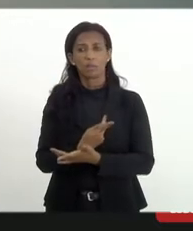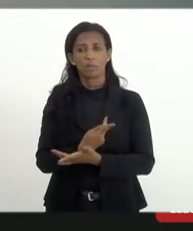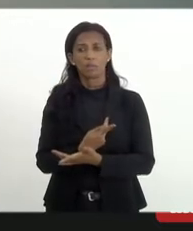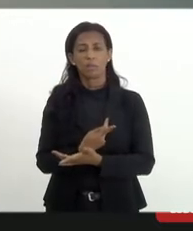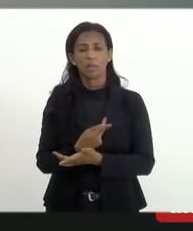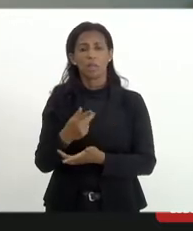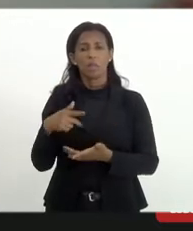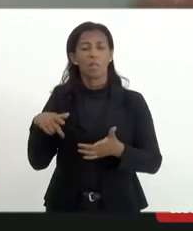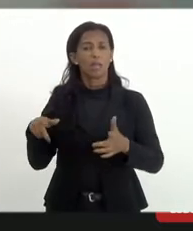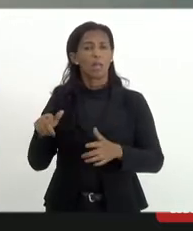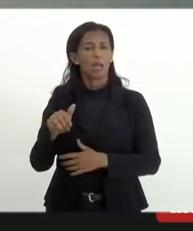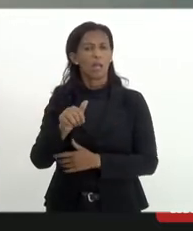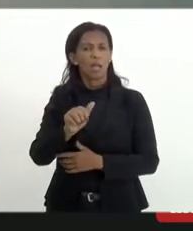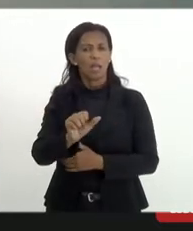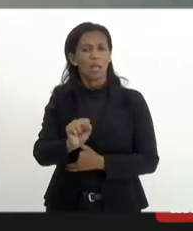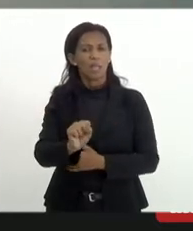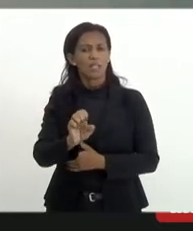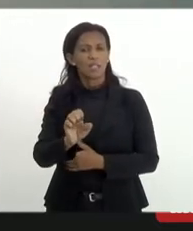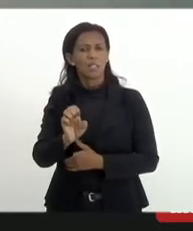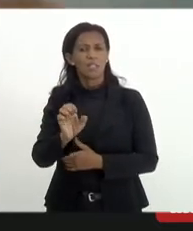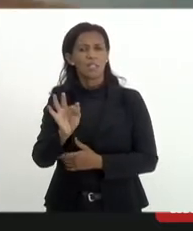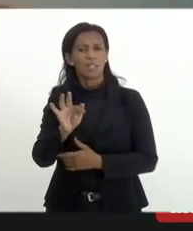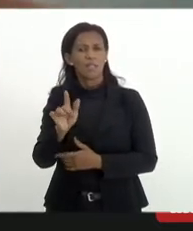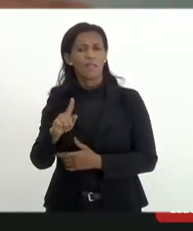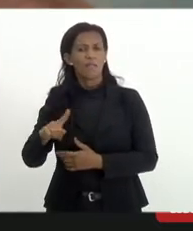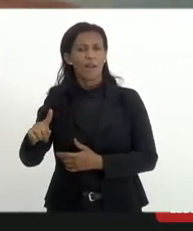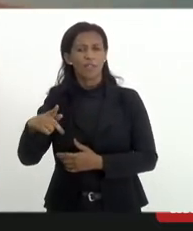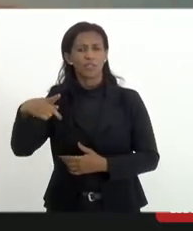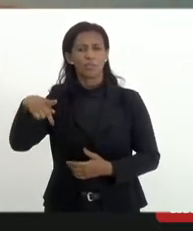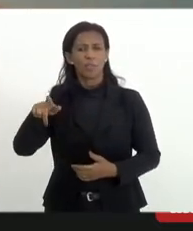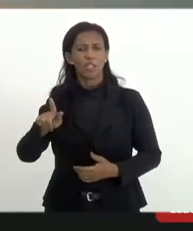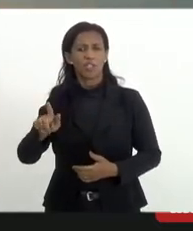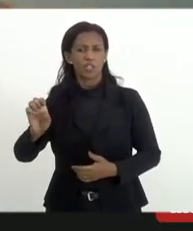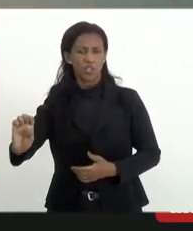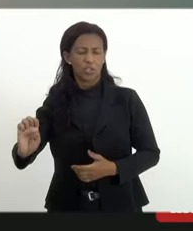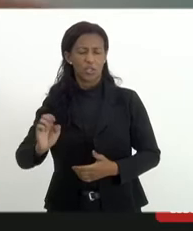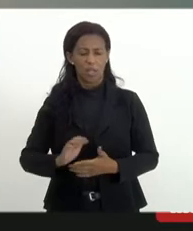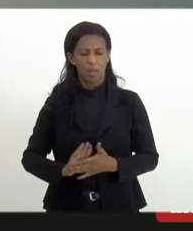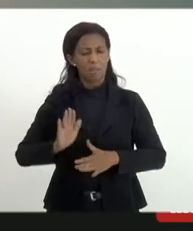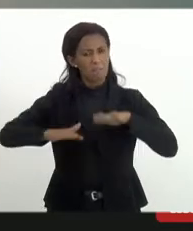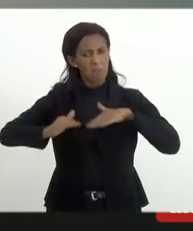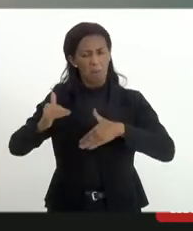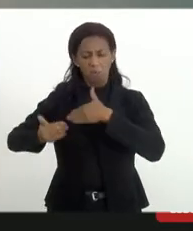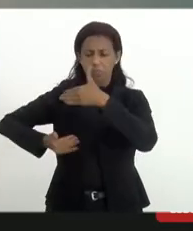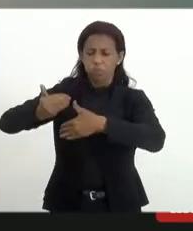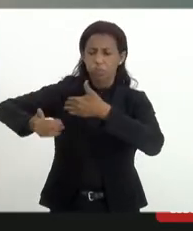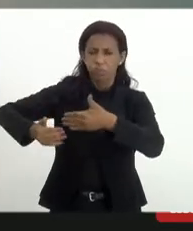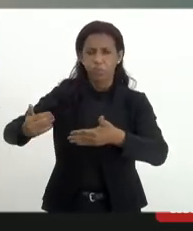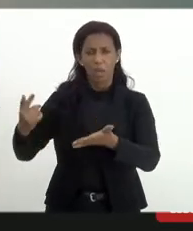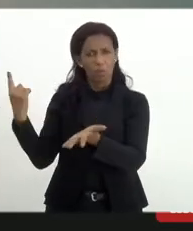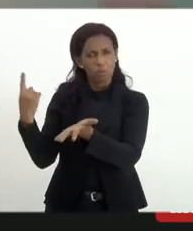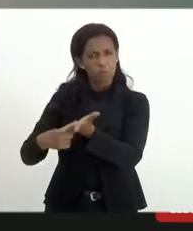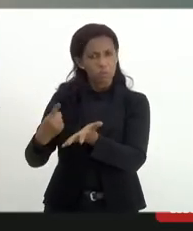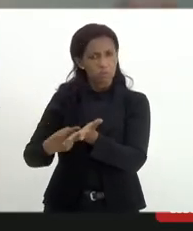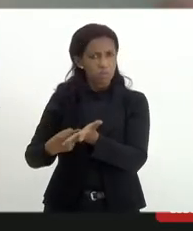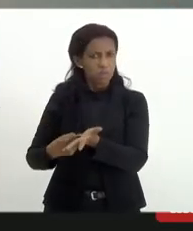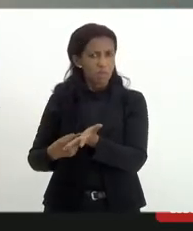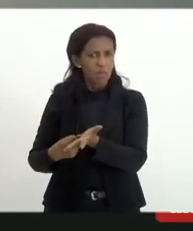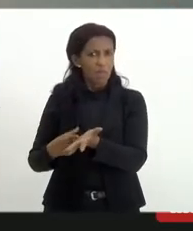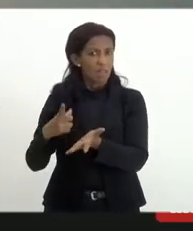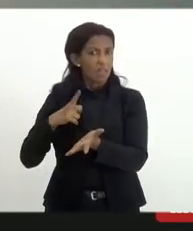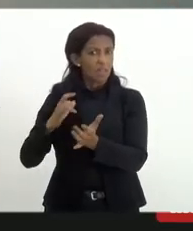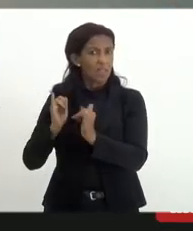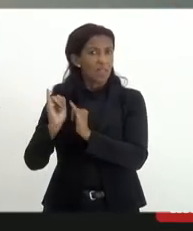ação Cefaz-PGE. Supondo que a gente sente, né, e consiga avançar no acordo, poxa, nós vamos receber